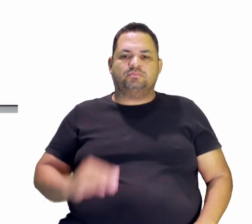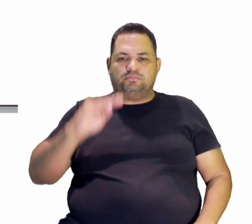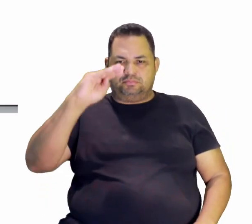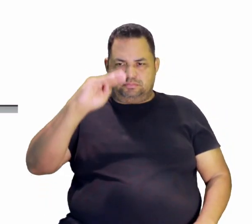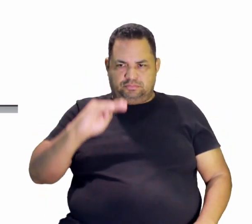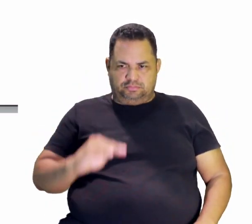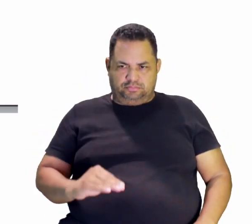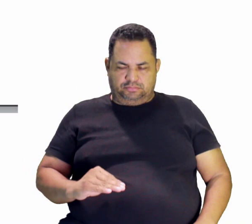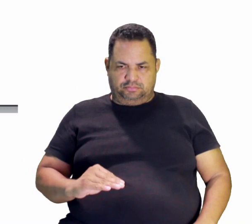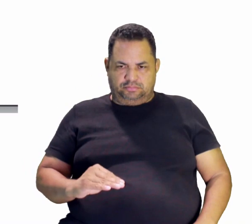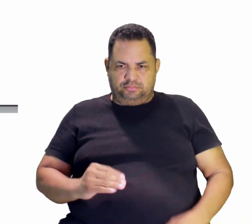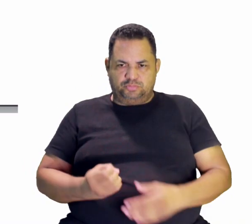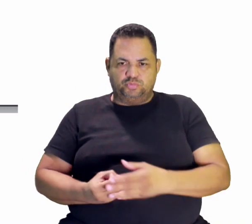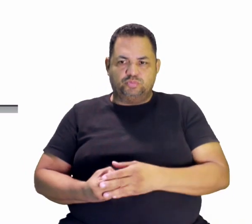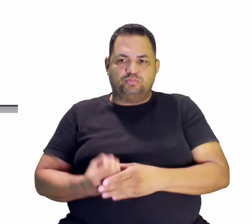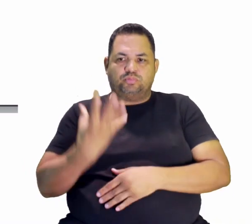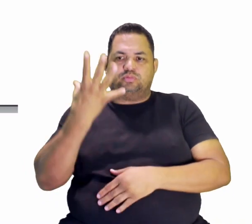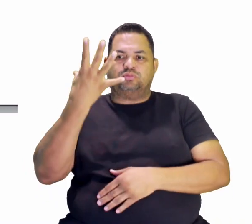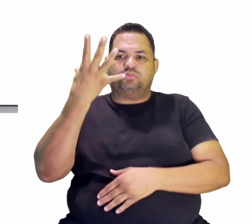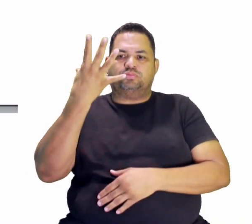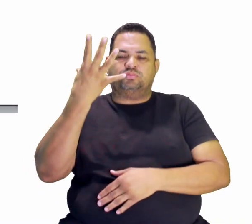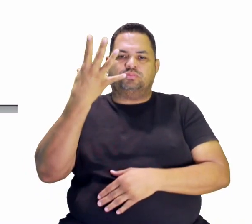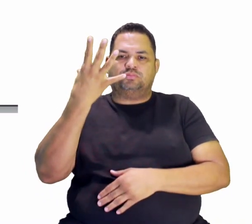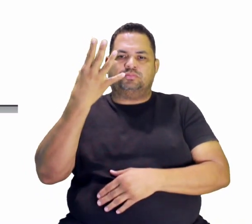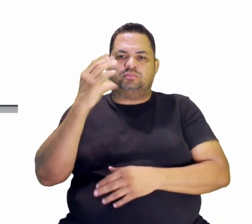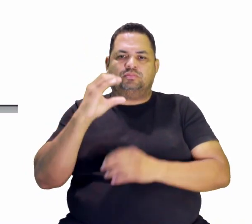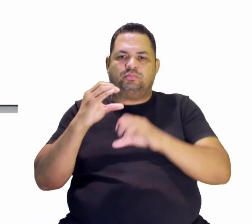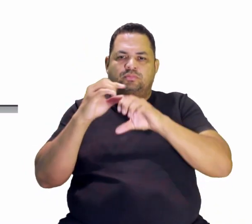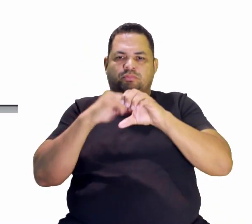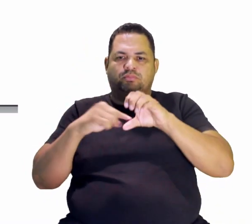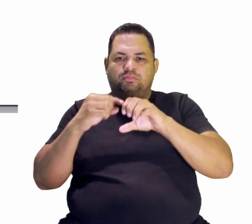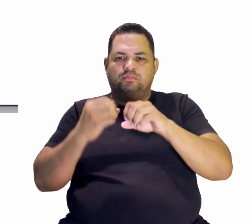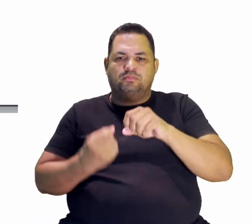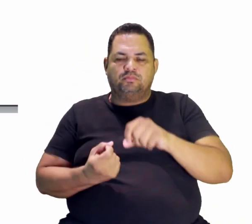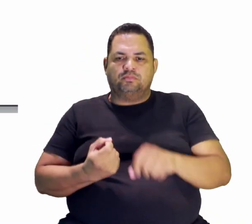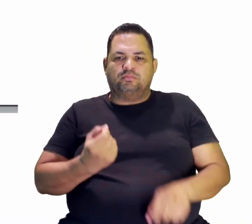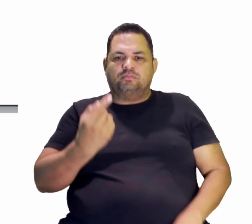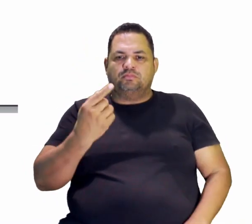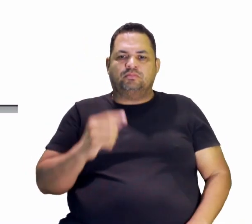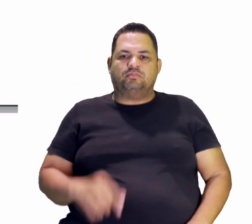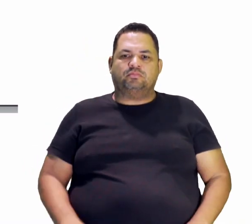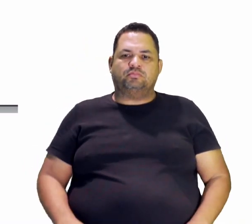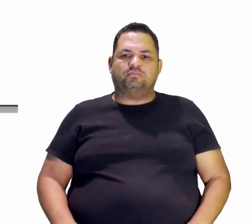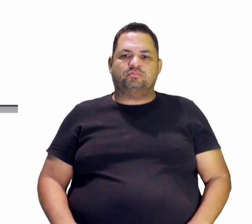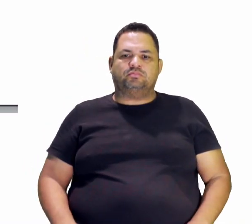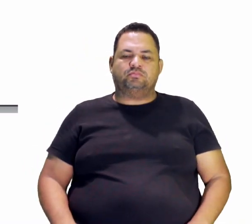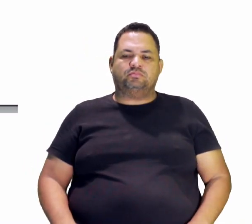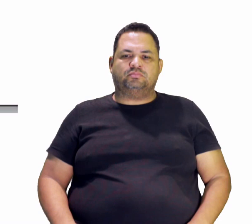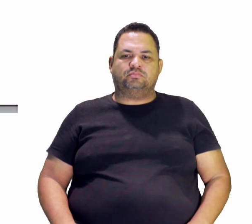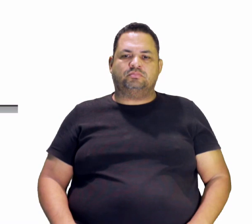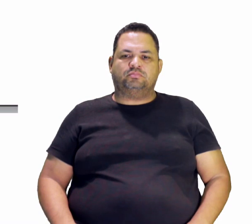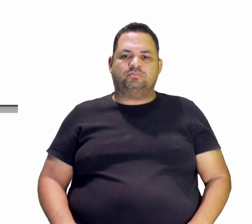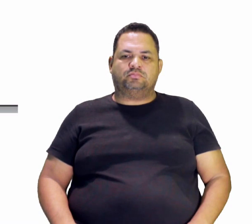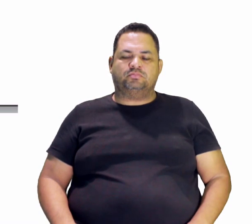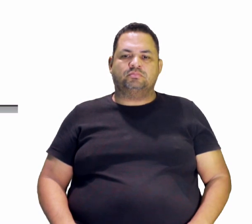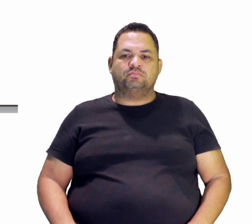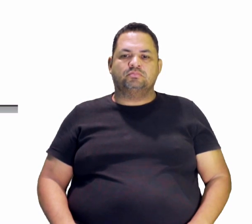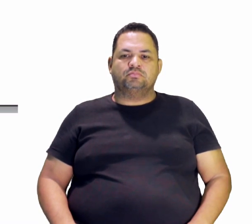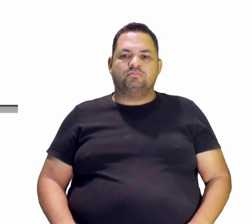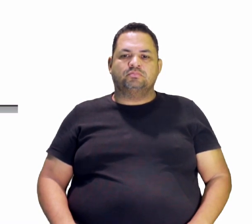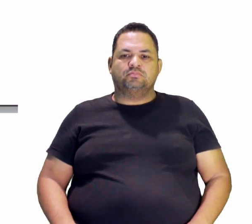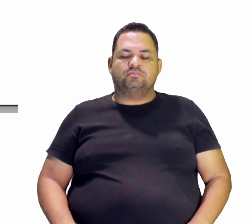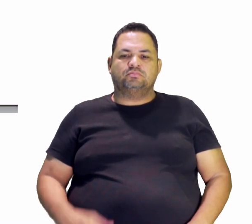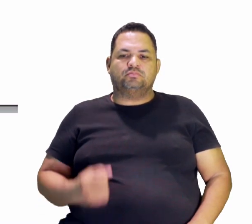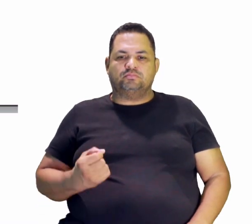aqui e soltou. A bola deixou a mola no ponto Q, porque aí a mola esticou até o máximo, a